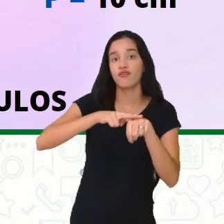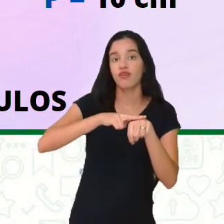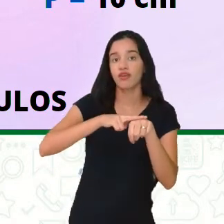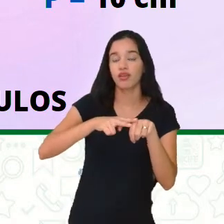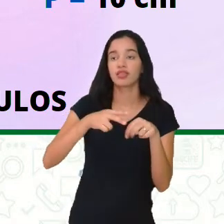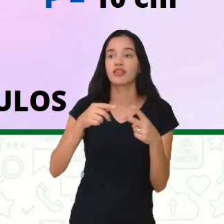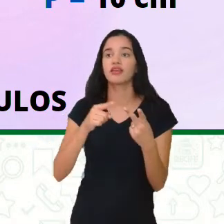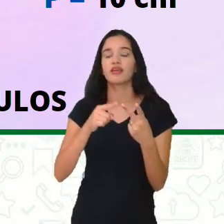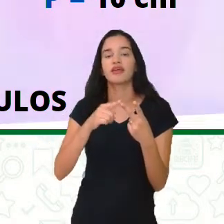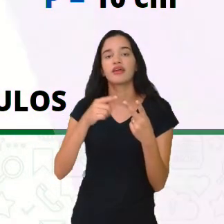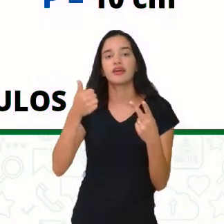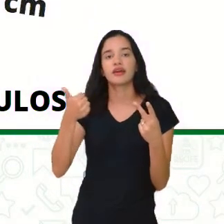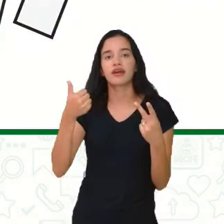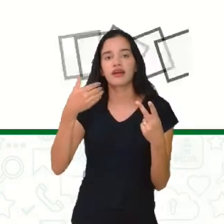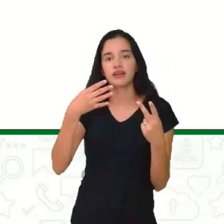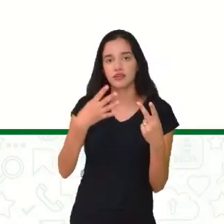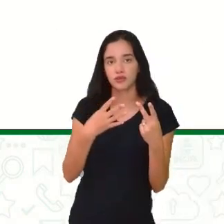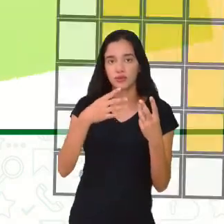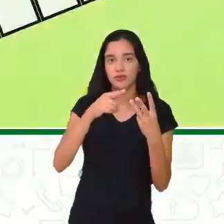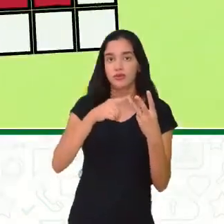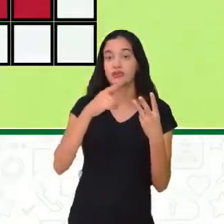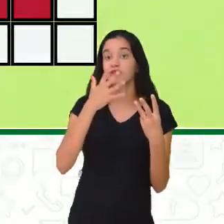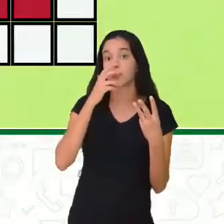azul 10, ok?